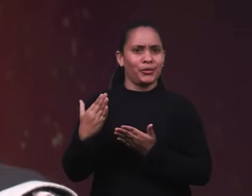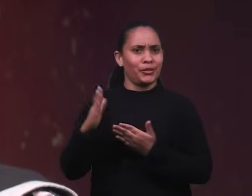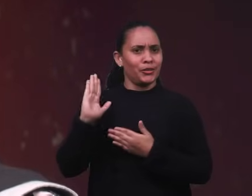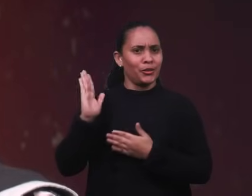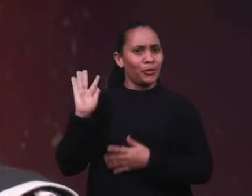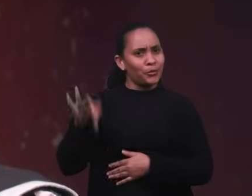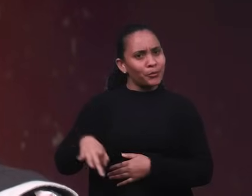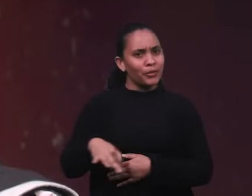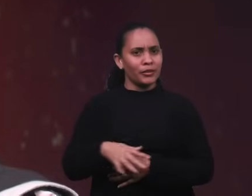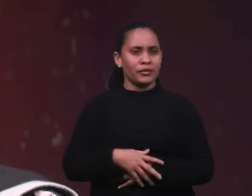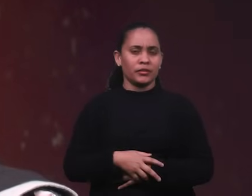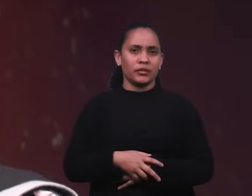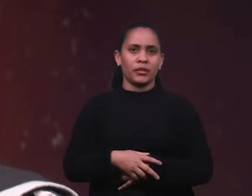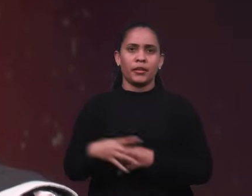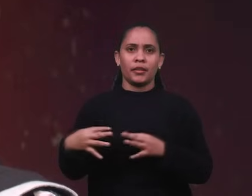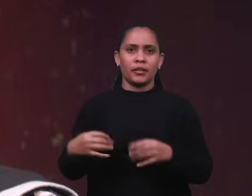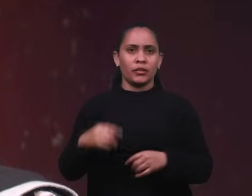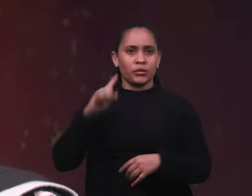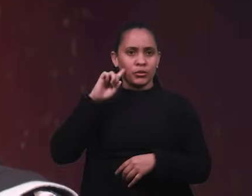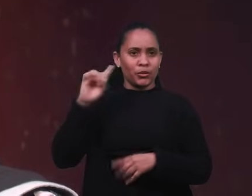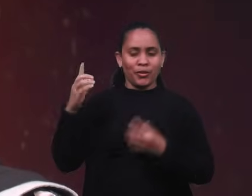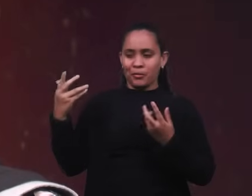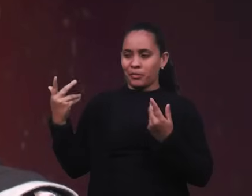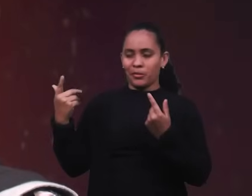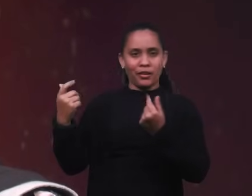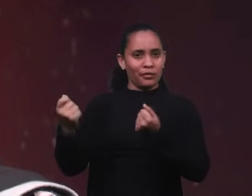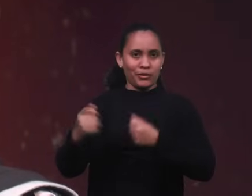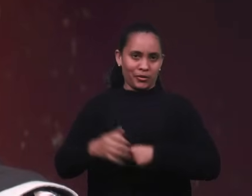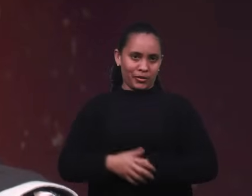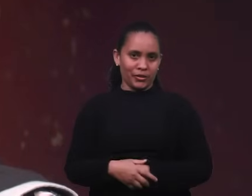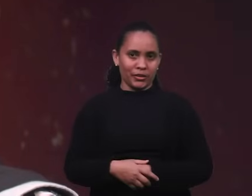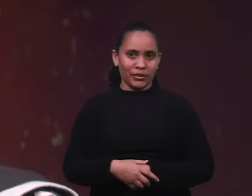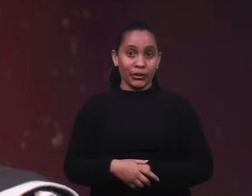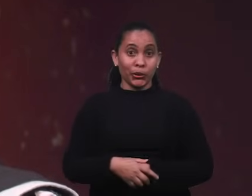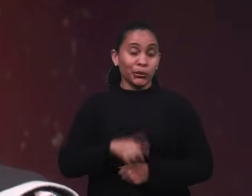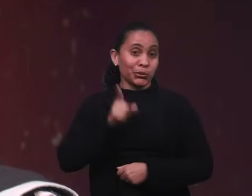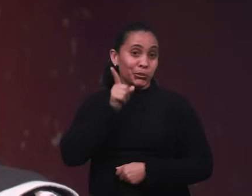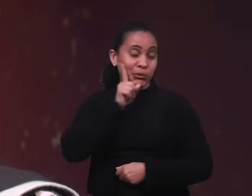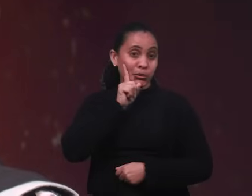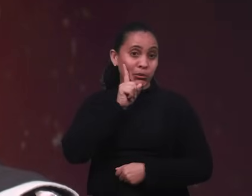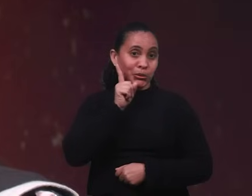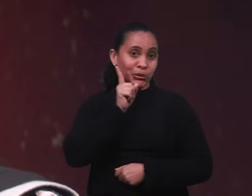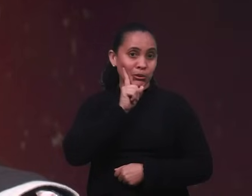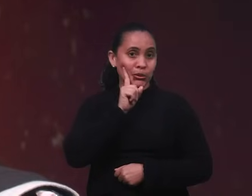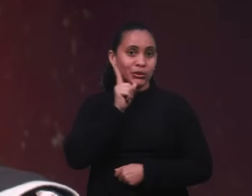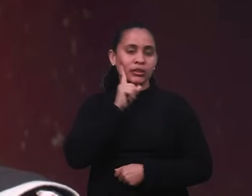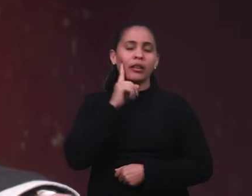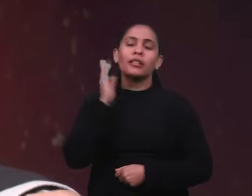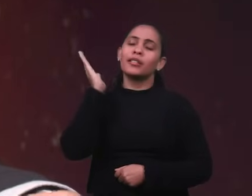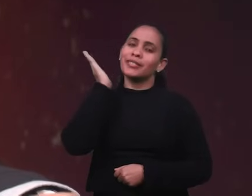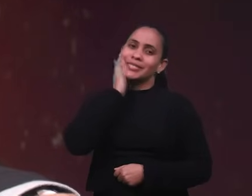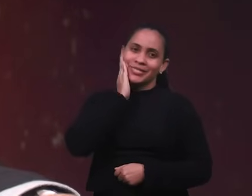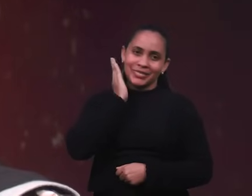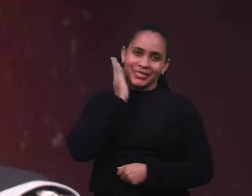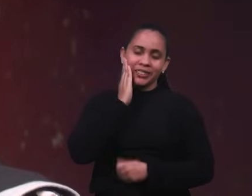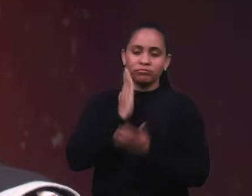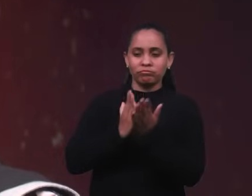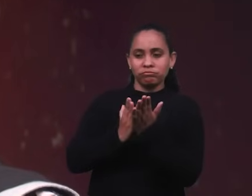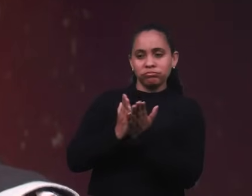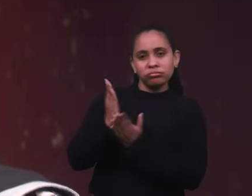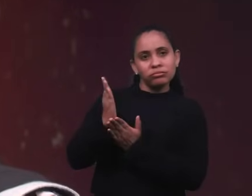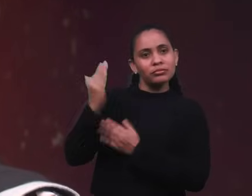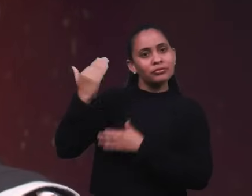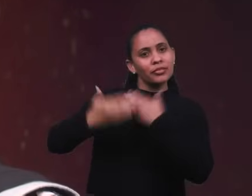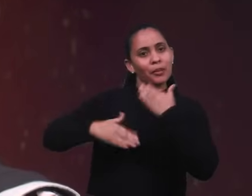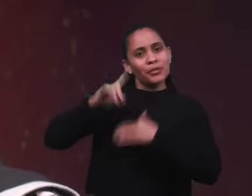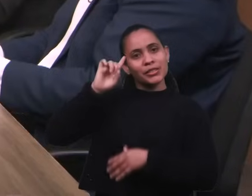fim. Mas mesmo assim o Senhor é maravilhoso para todos os dias nos fazer entender que nós precisamos caminhar na presença do É